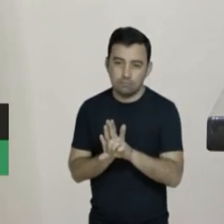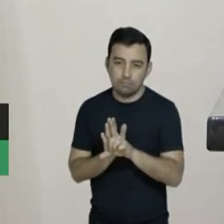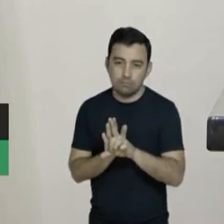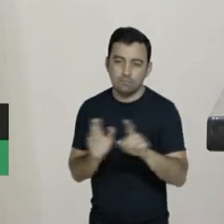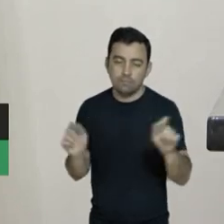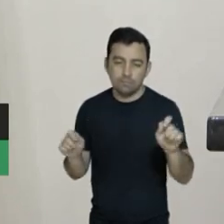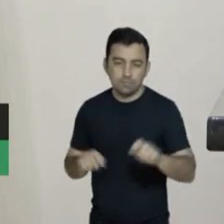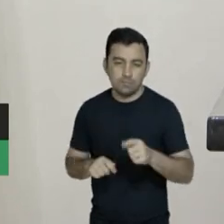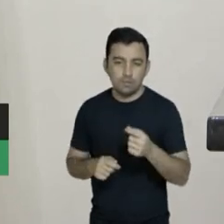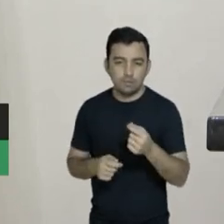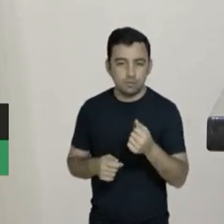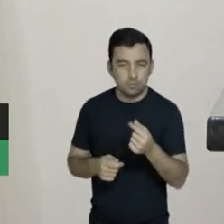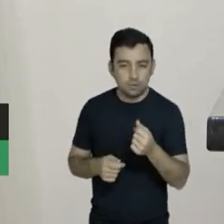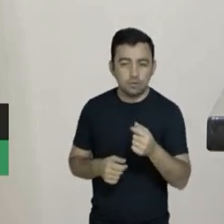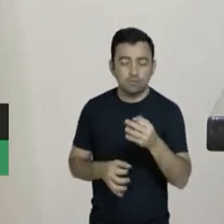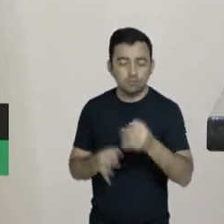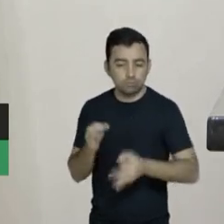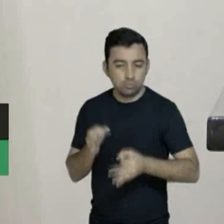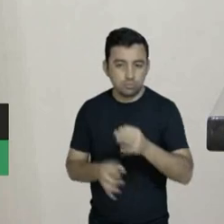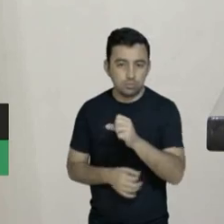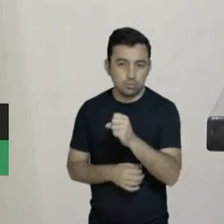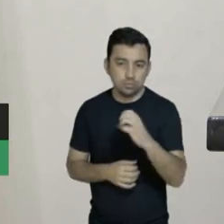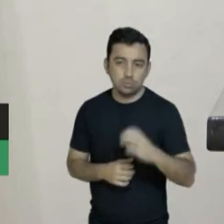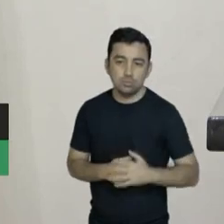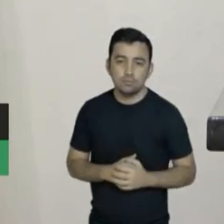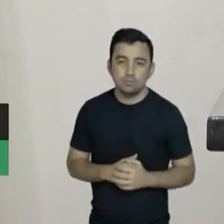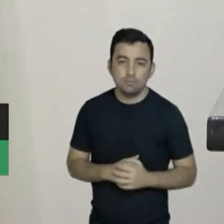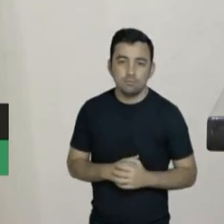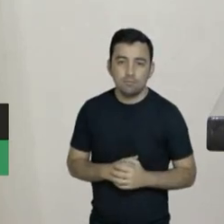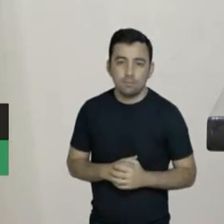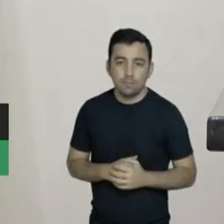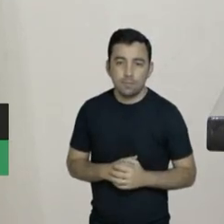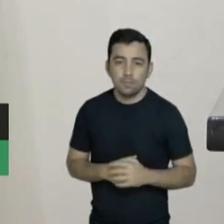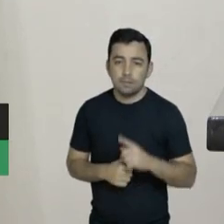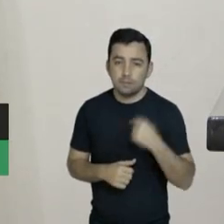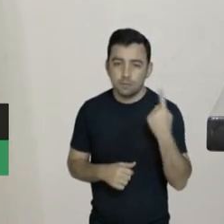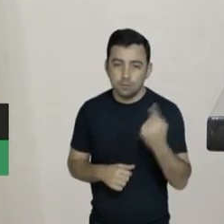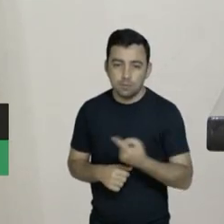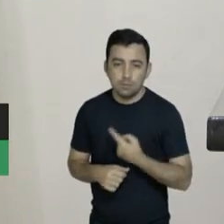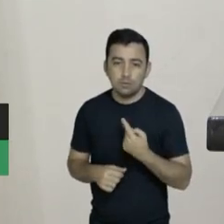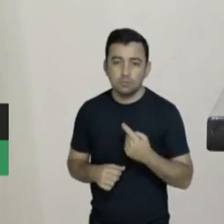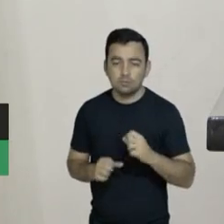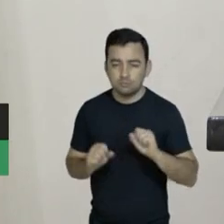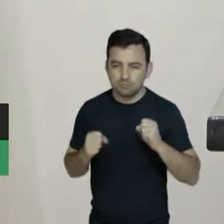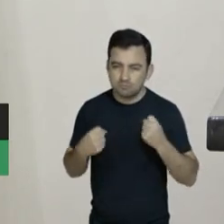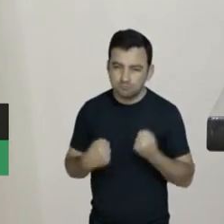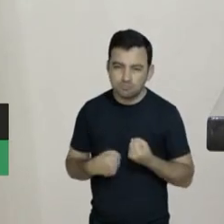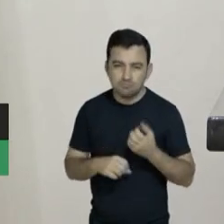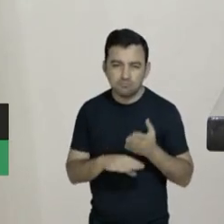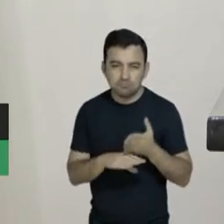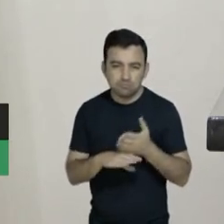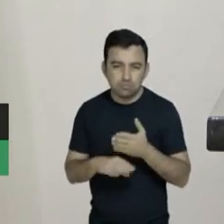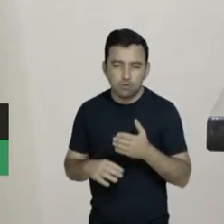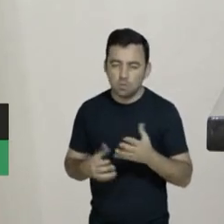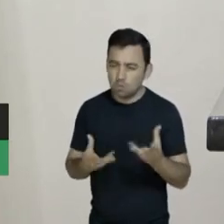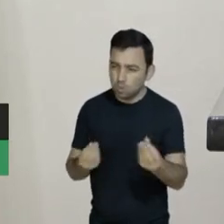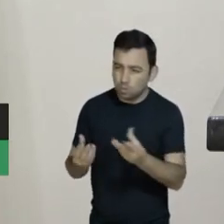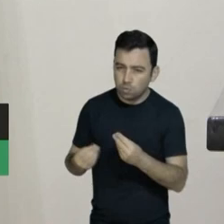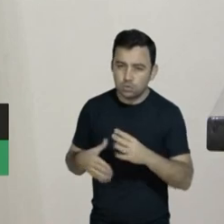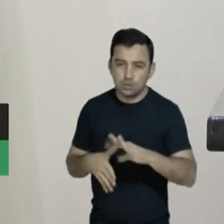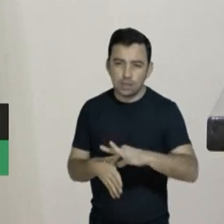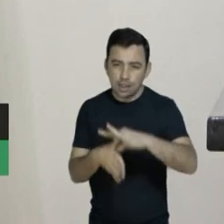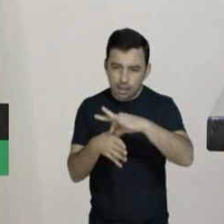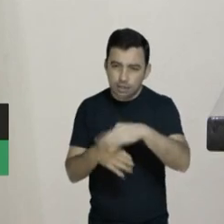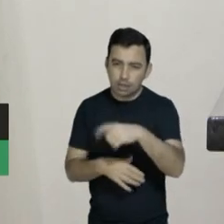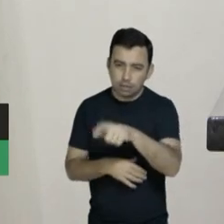recursos para a Justiça de Santa Catarina. Nós fizemos périplos em toda Santa Catarina com diversos líderes,